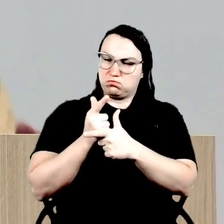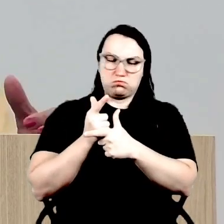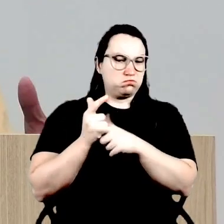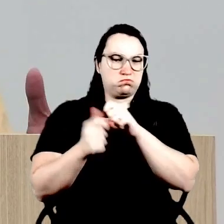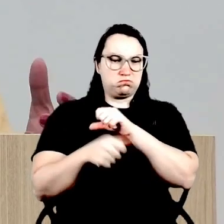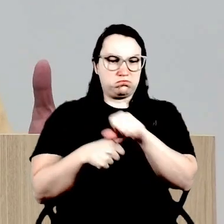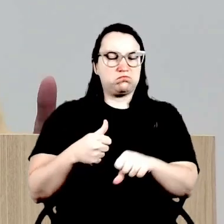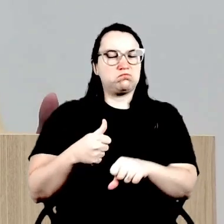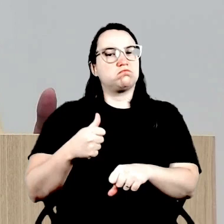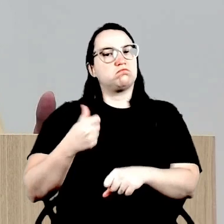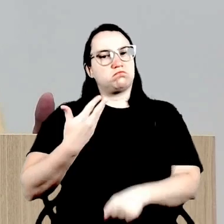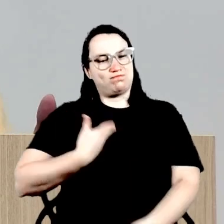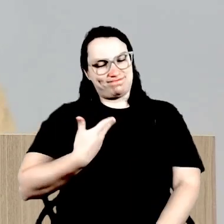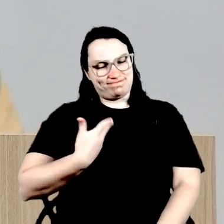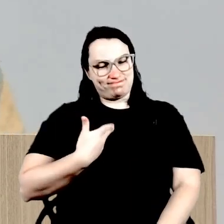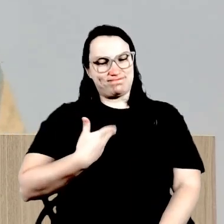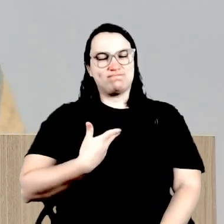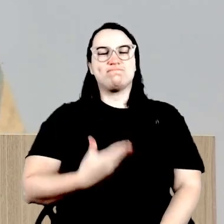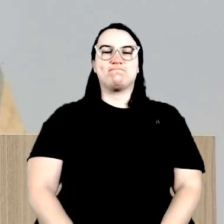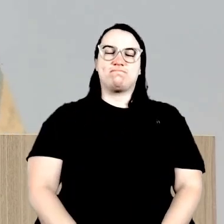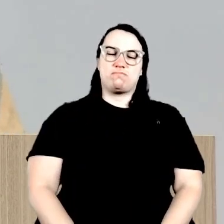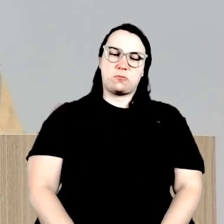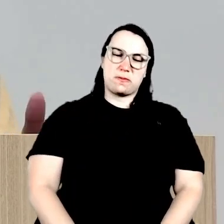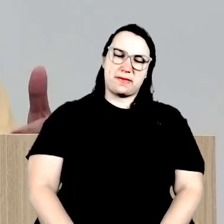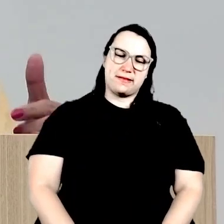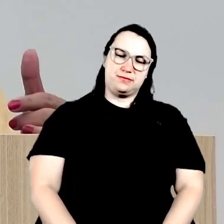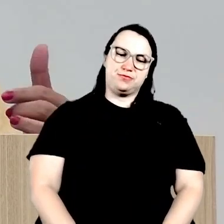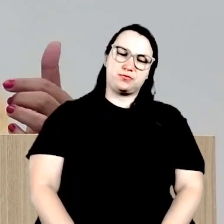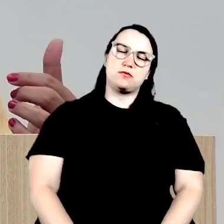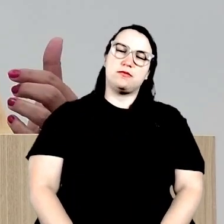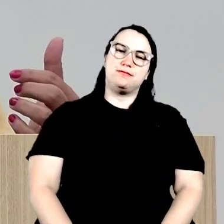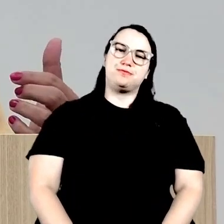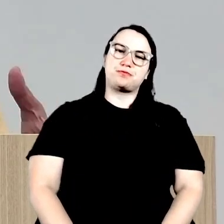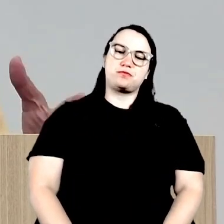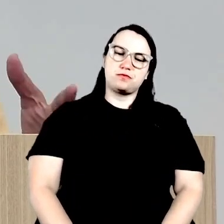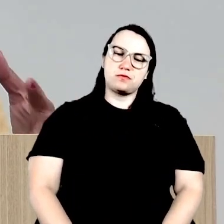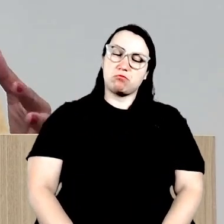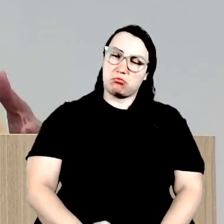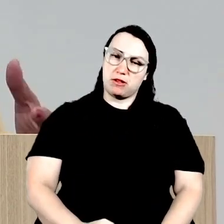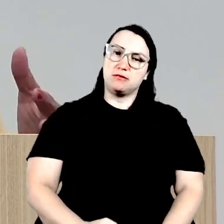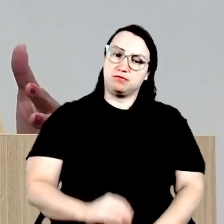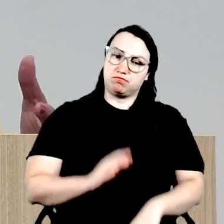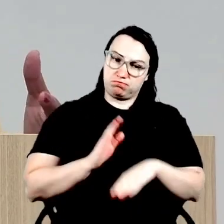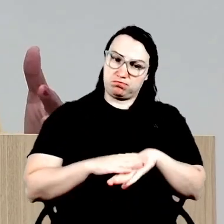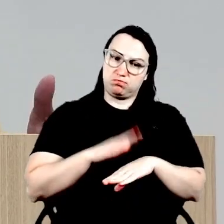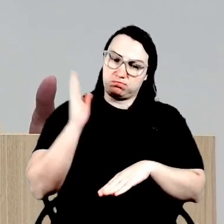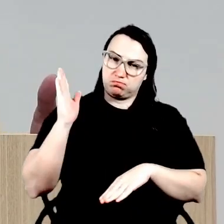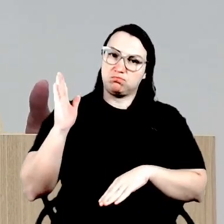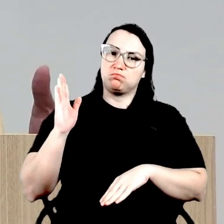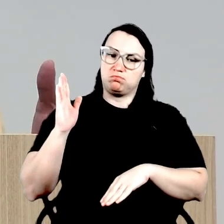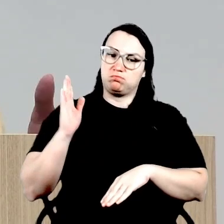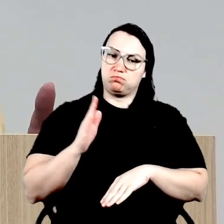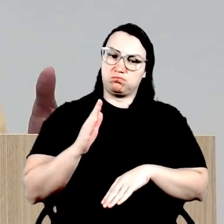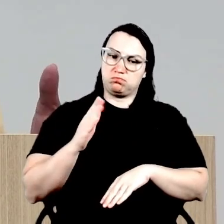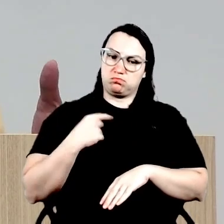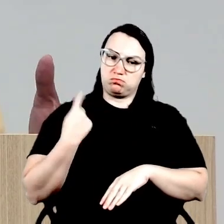amigos. Importante a atuação aí da nossa guarda. Vejam que quanto mais efetivos nós